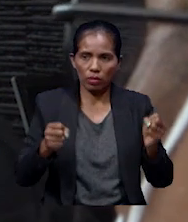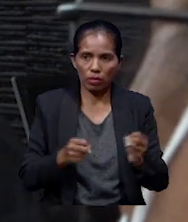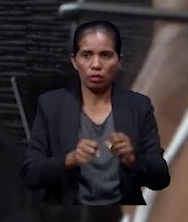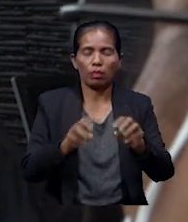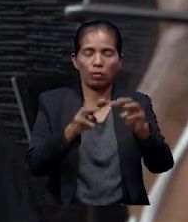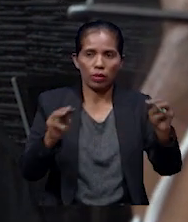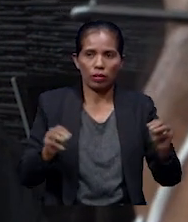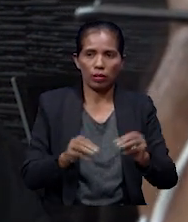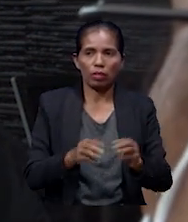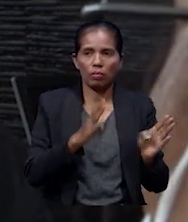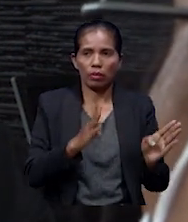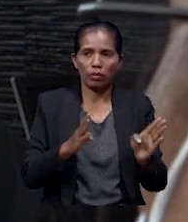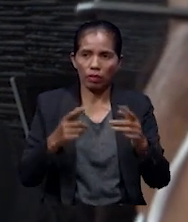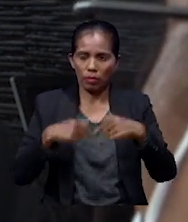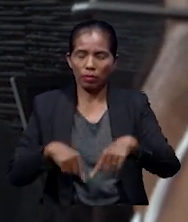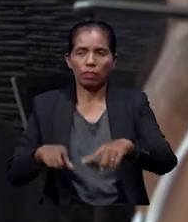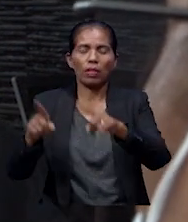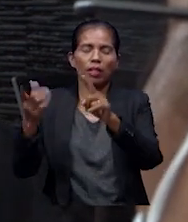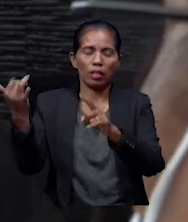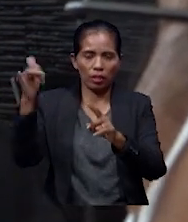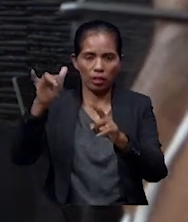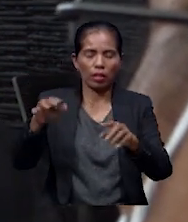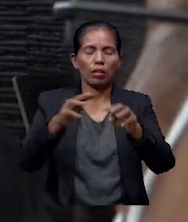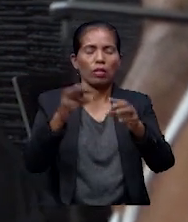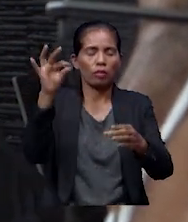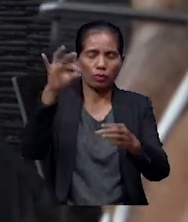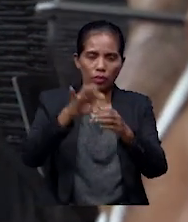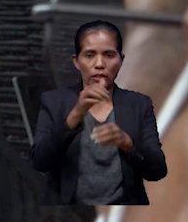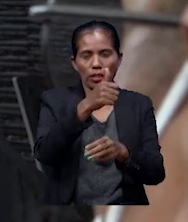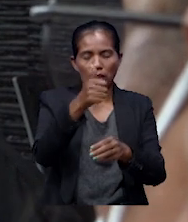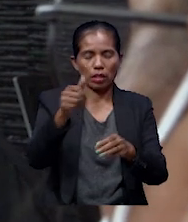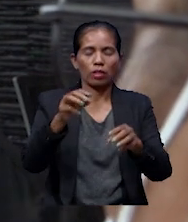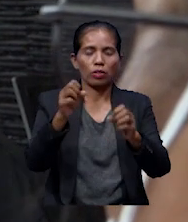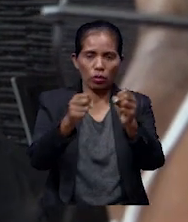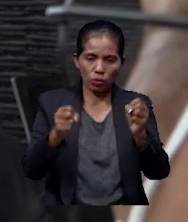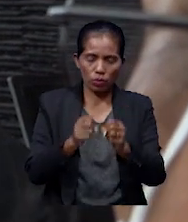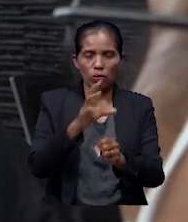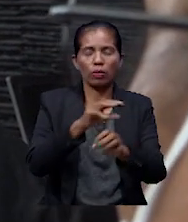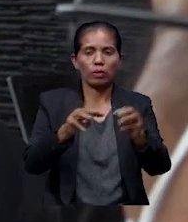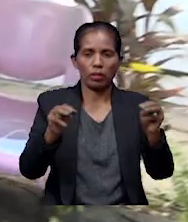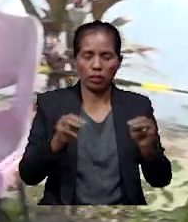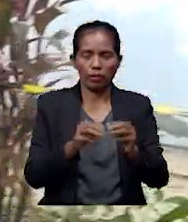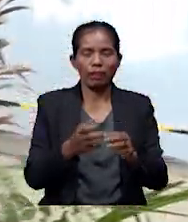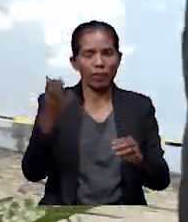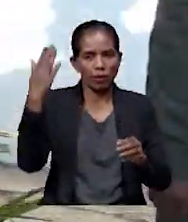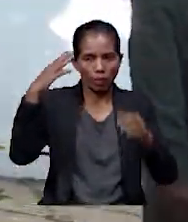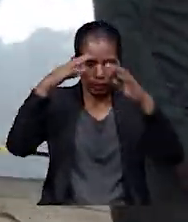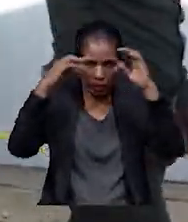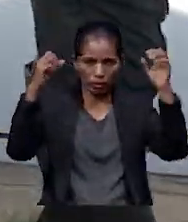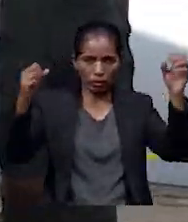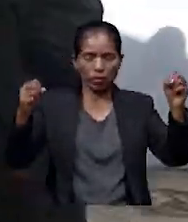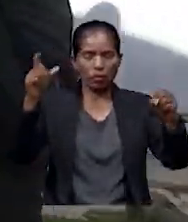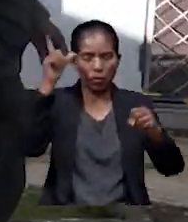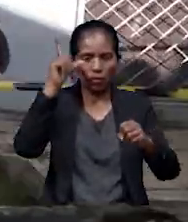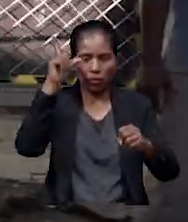atu perparan lori fila faleba vota ia diak nenia suku diak nenia musibu. Antes ne Presiden Republika Francisco